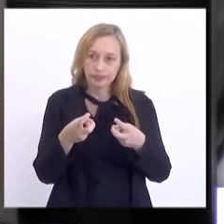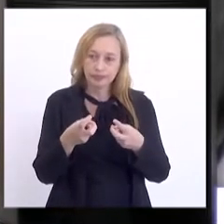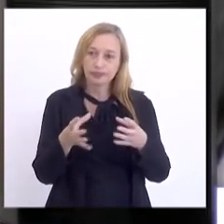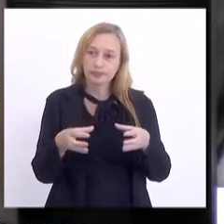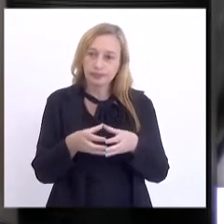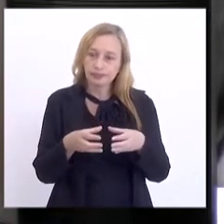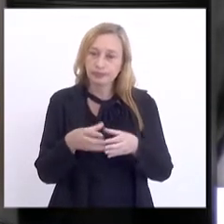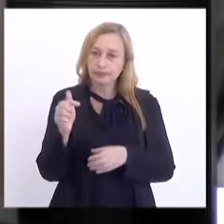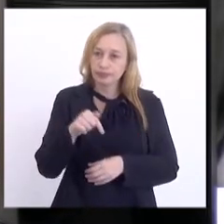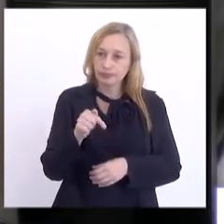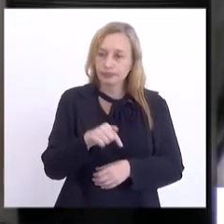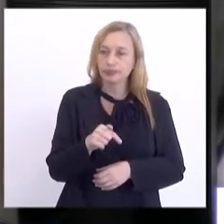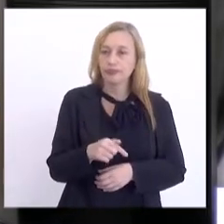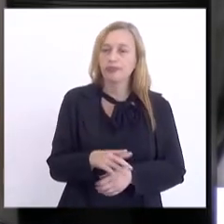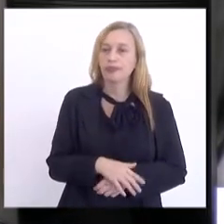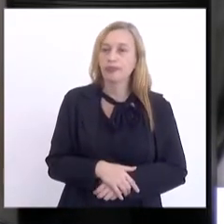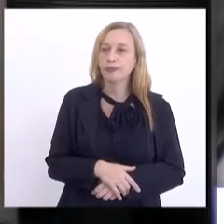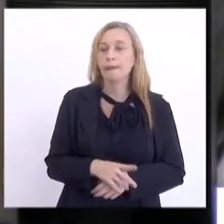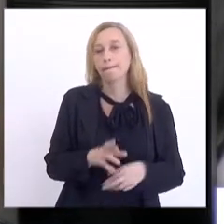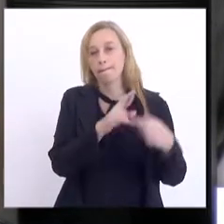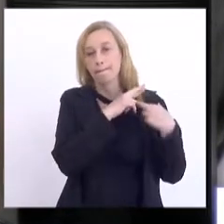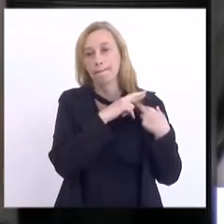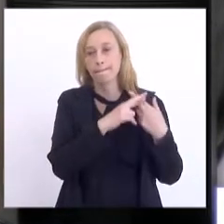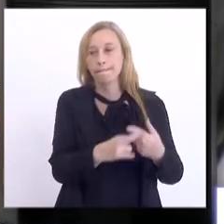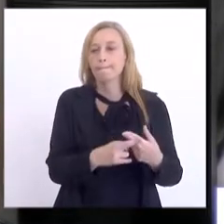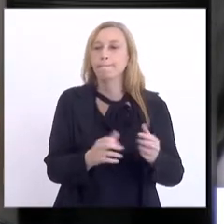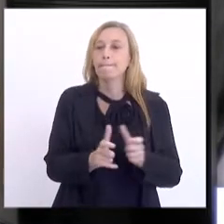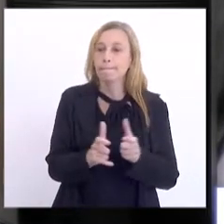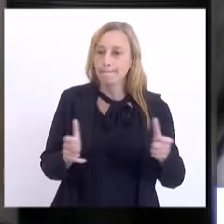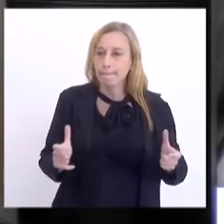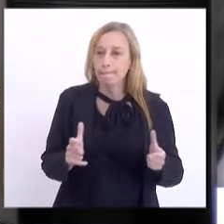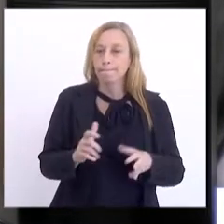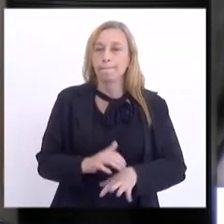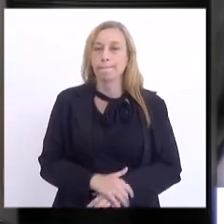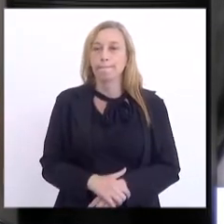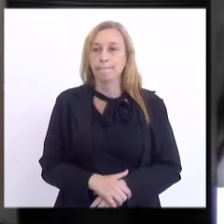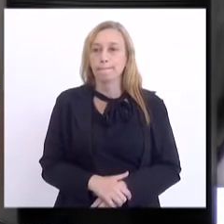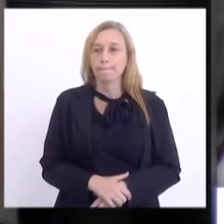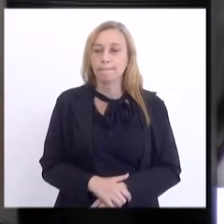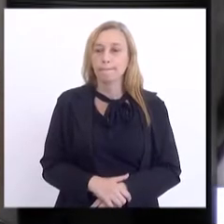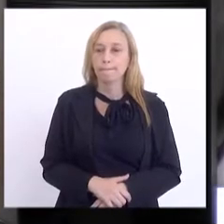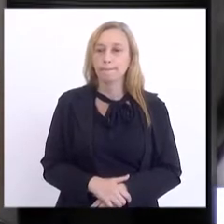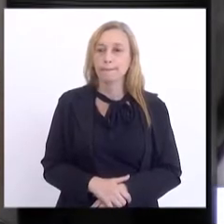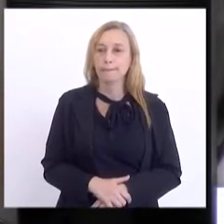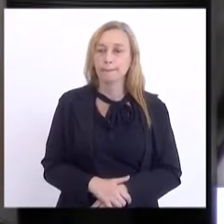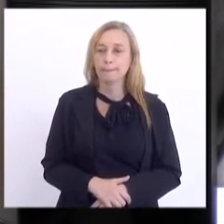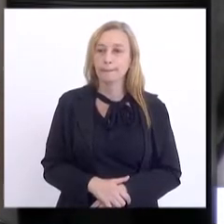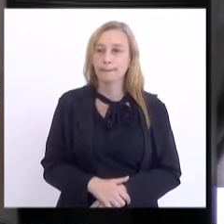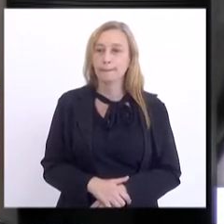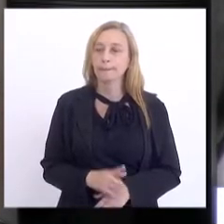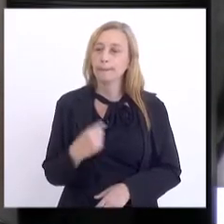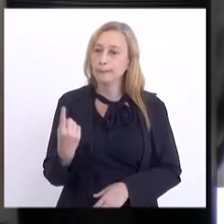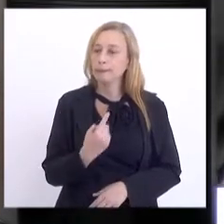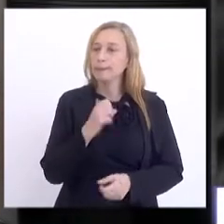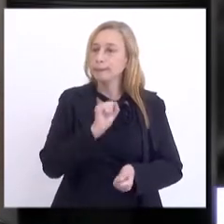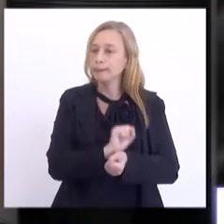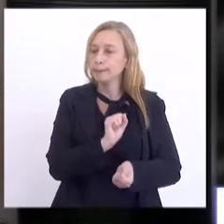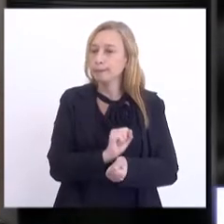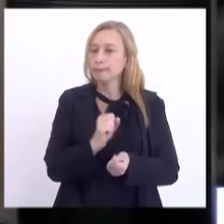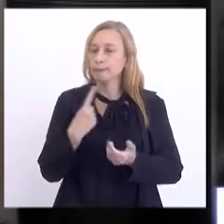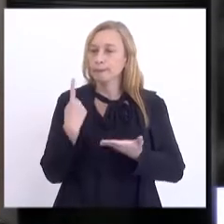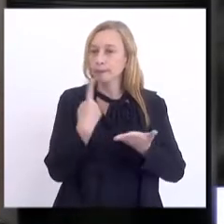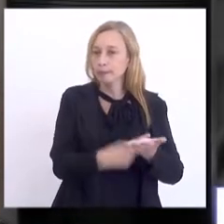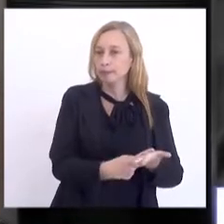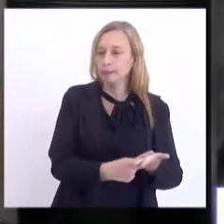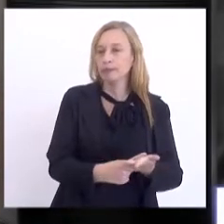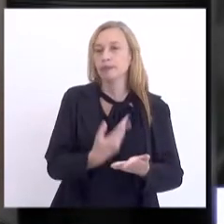comissão aqui e a responsabilidade enorme diante disso e que a gente espera e compromisso